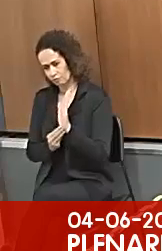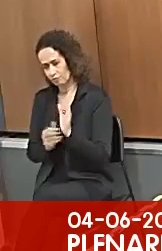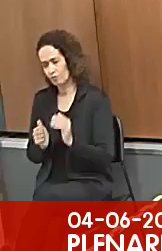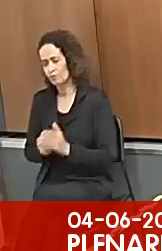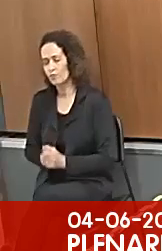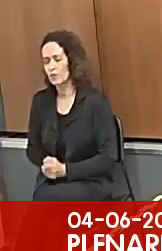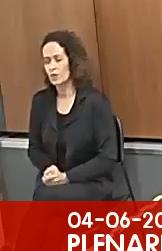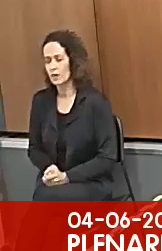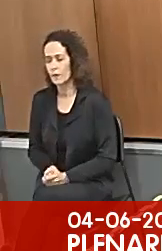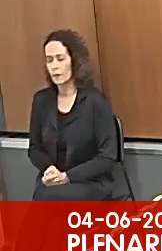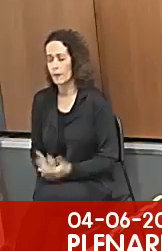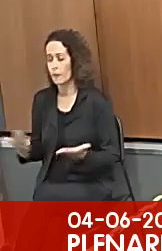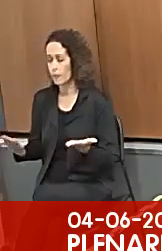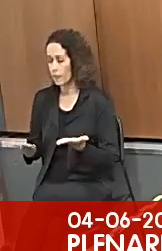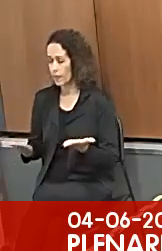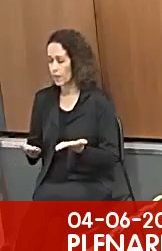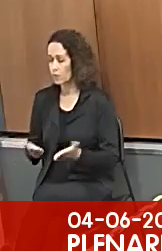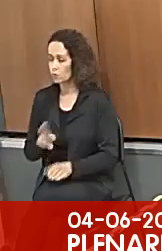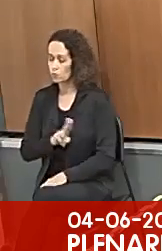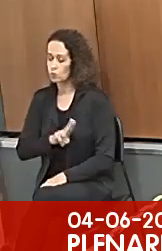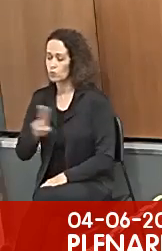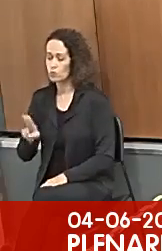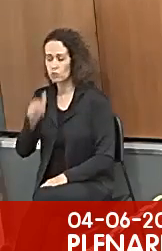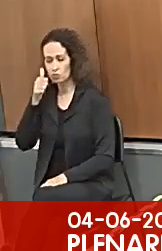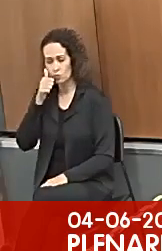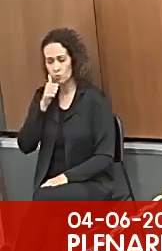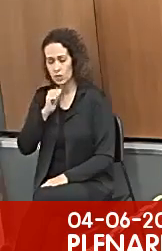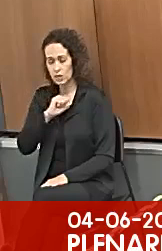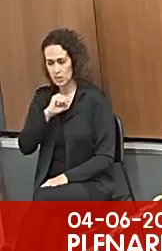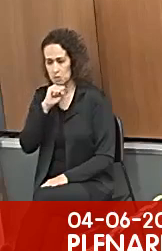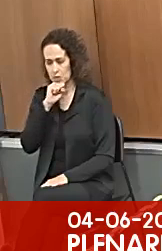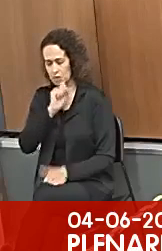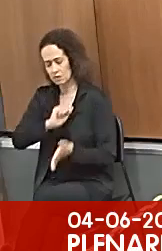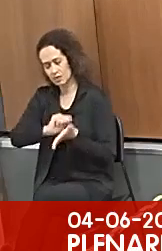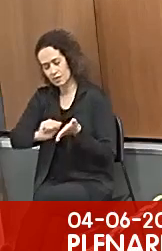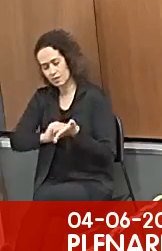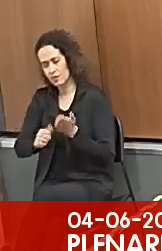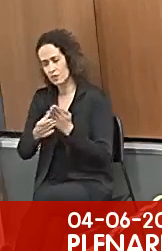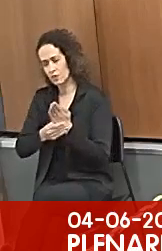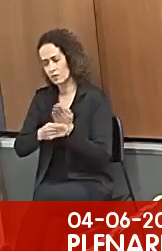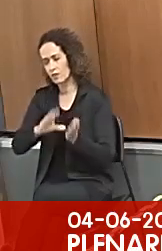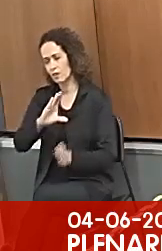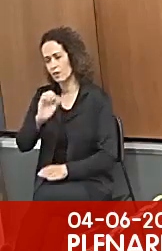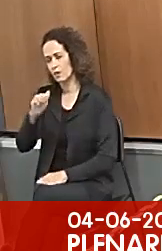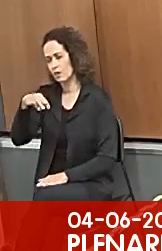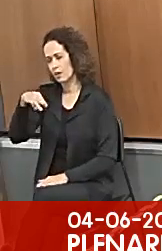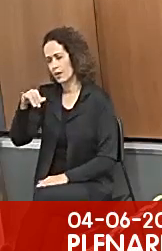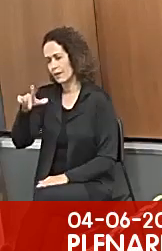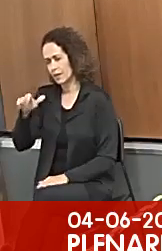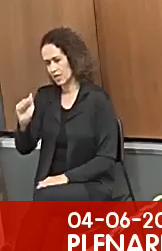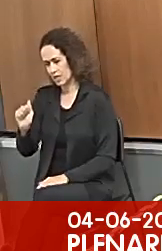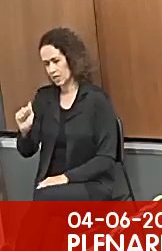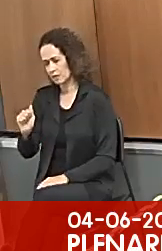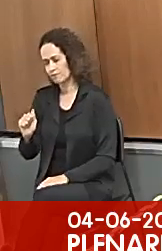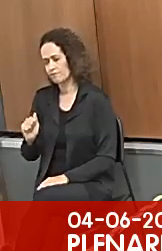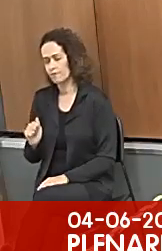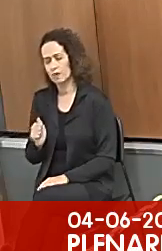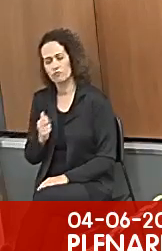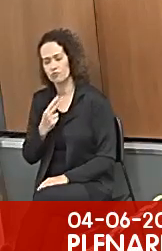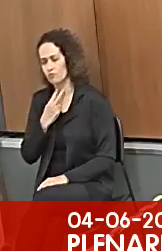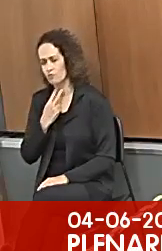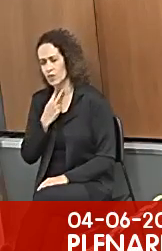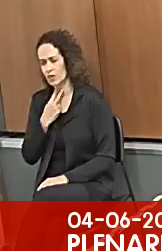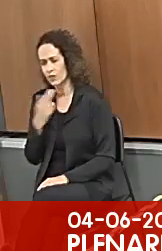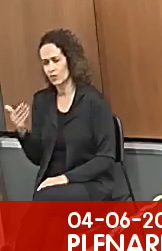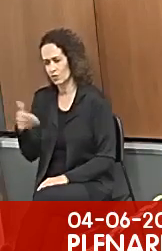Bechi, os nomes das mães autoras desse livro. A Camila Andrade não pôde ainda estar presente, mas quero